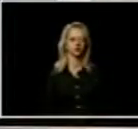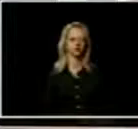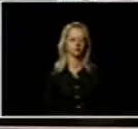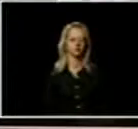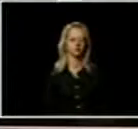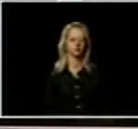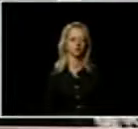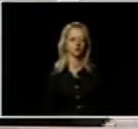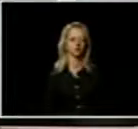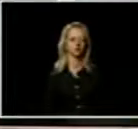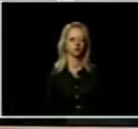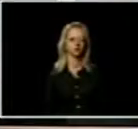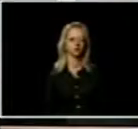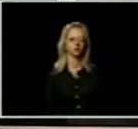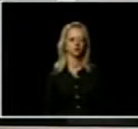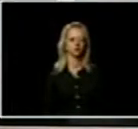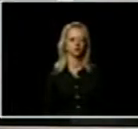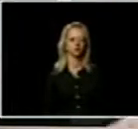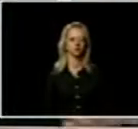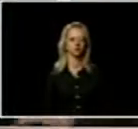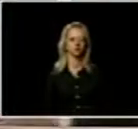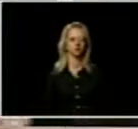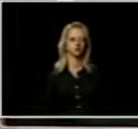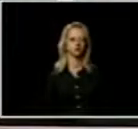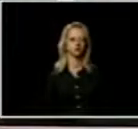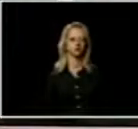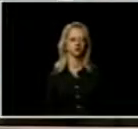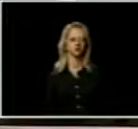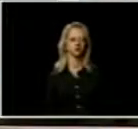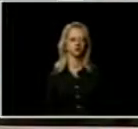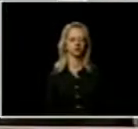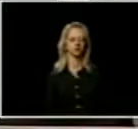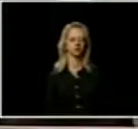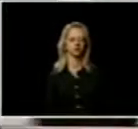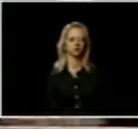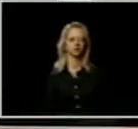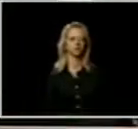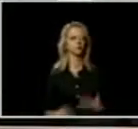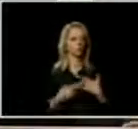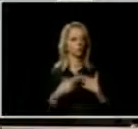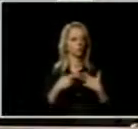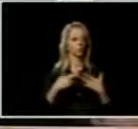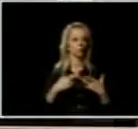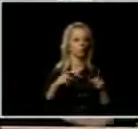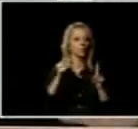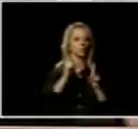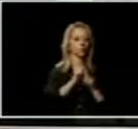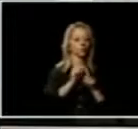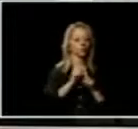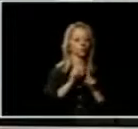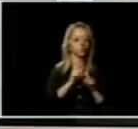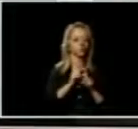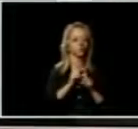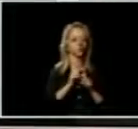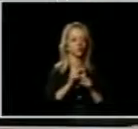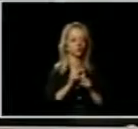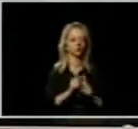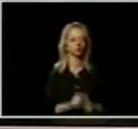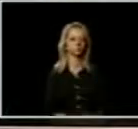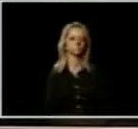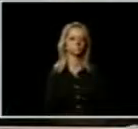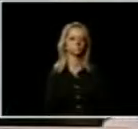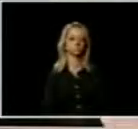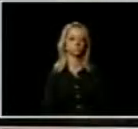plano municipal de cultura. Uma outra questão que merece destaque junto aos nobres pares é